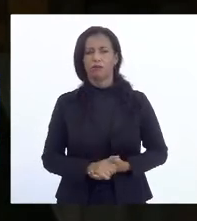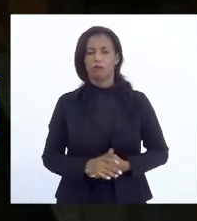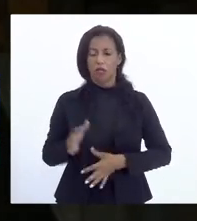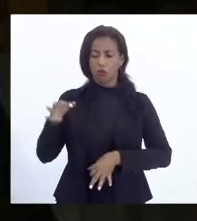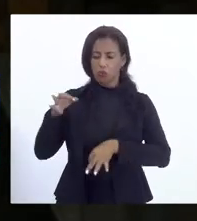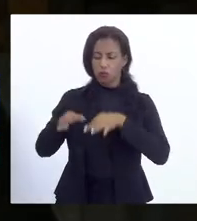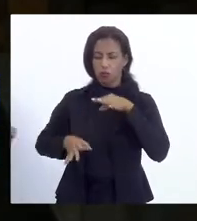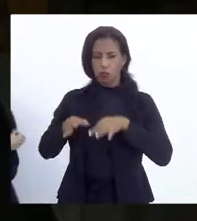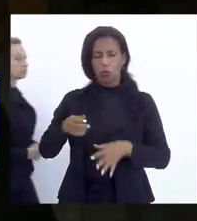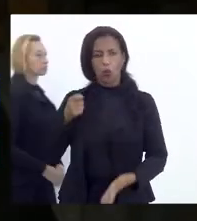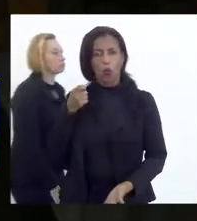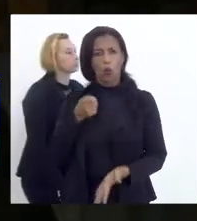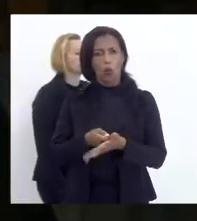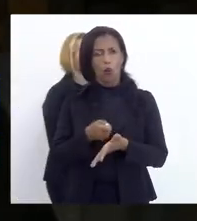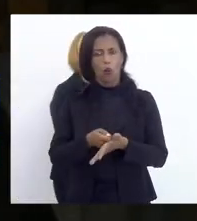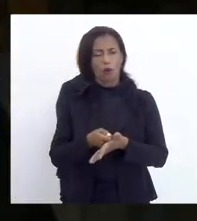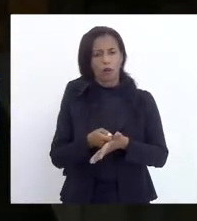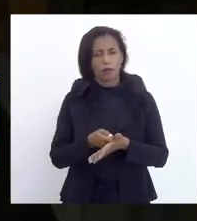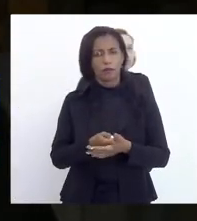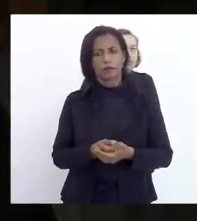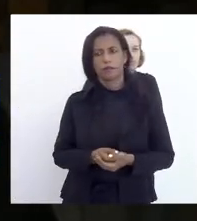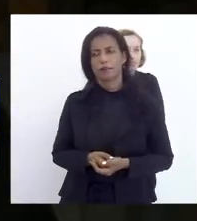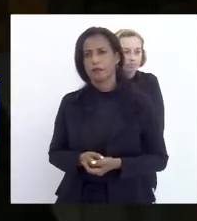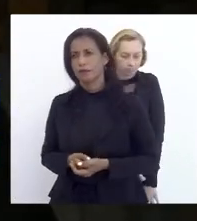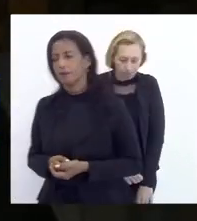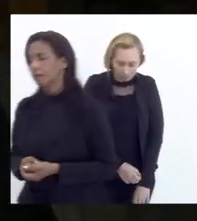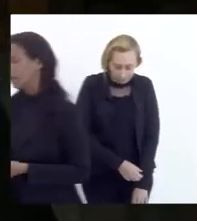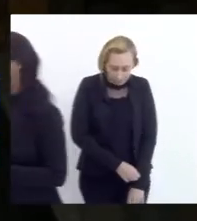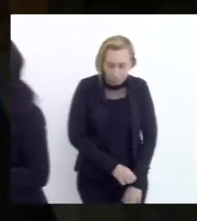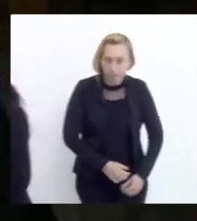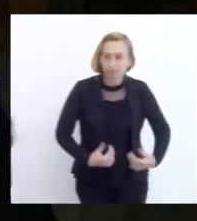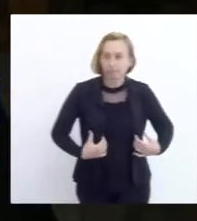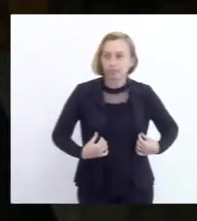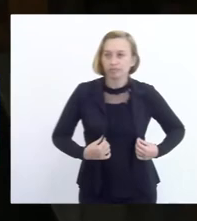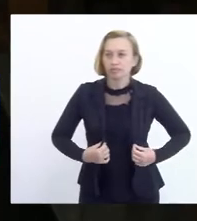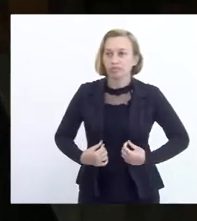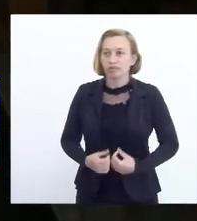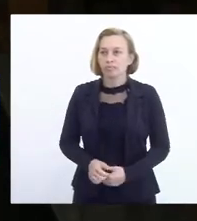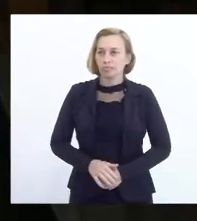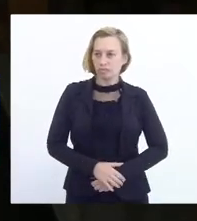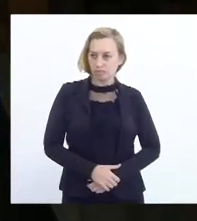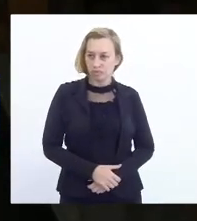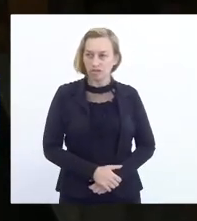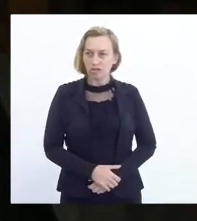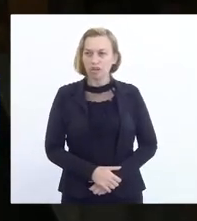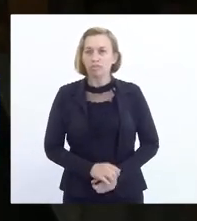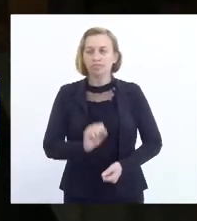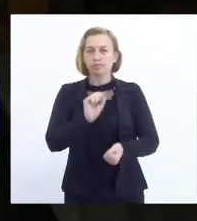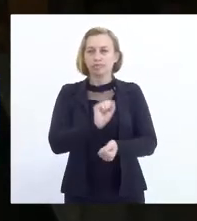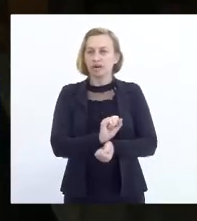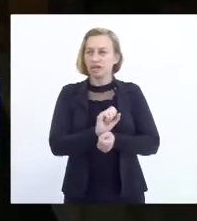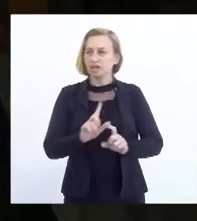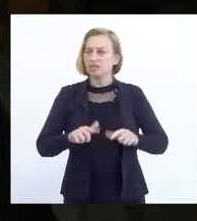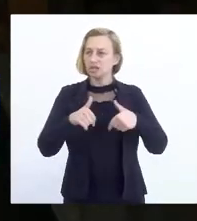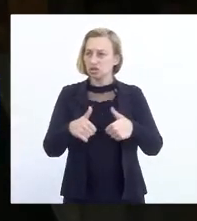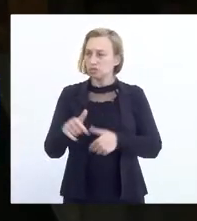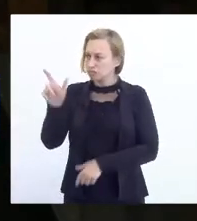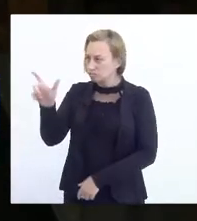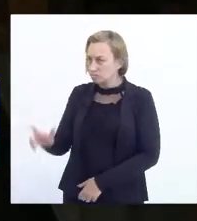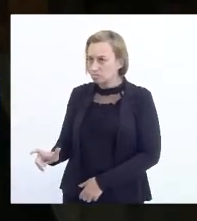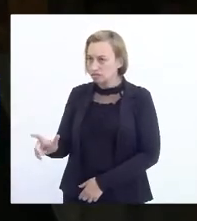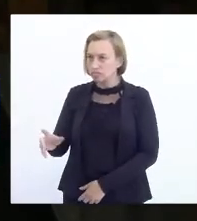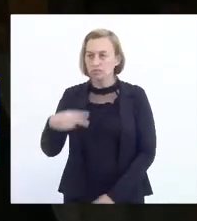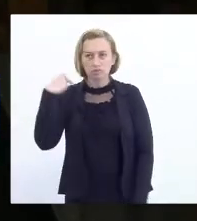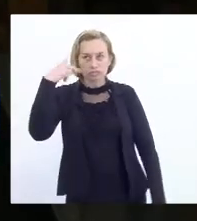cobrando que medidas sejam tomadas para frear essas ações desse parlamentar